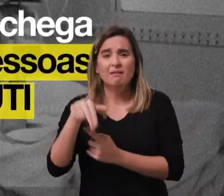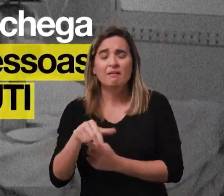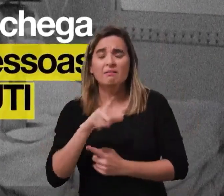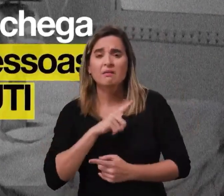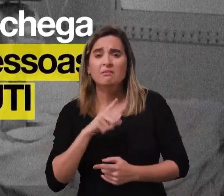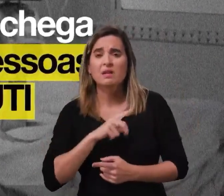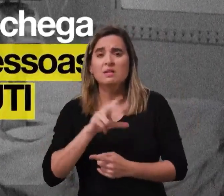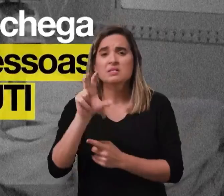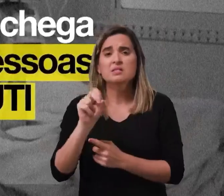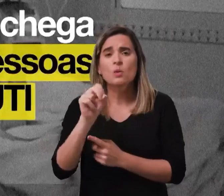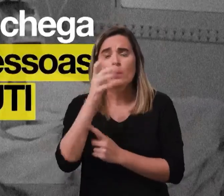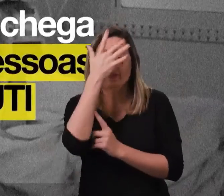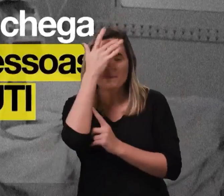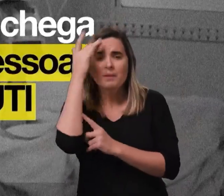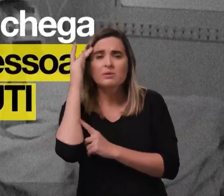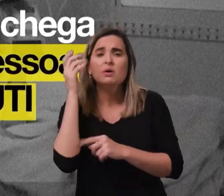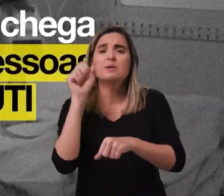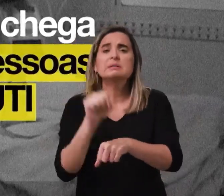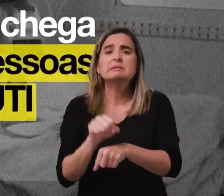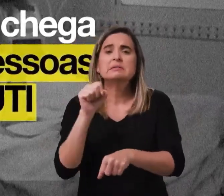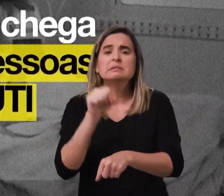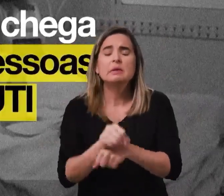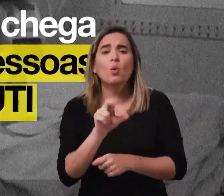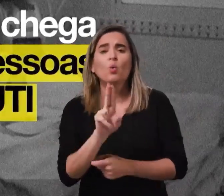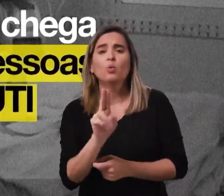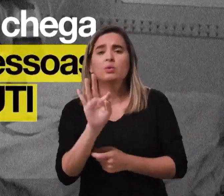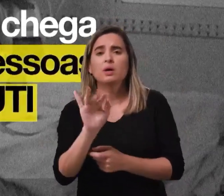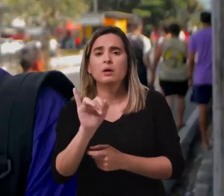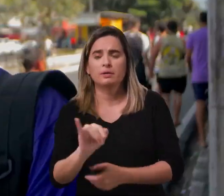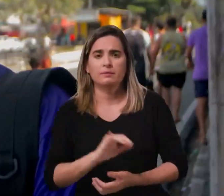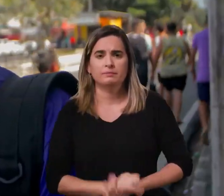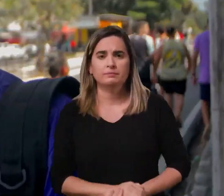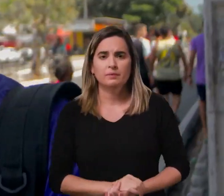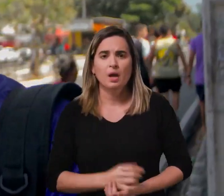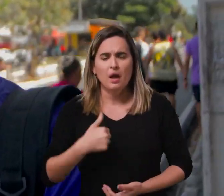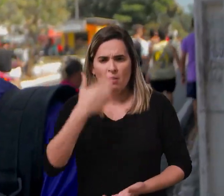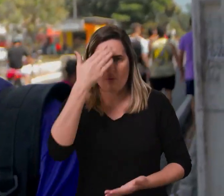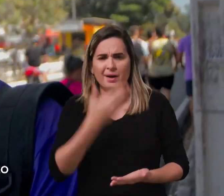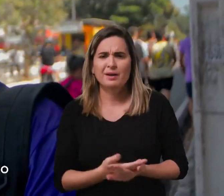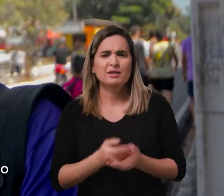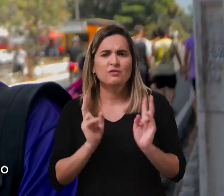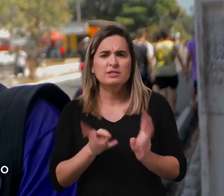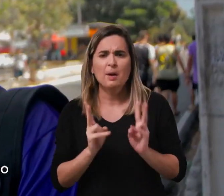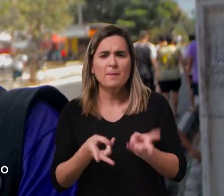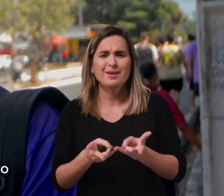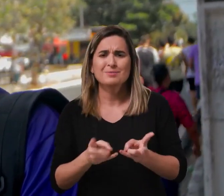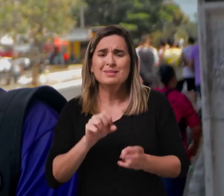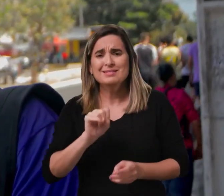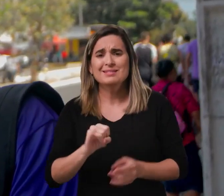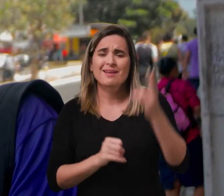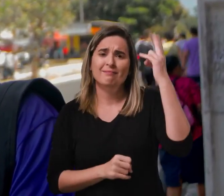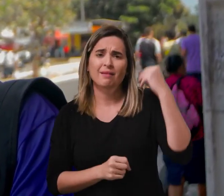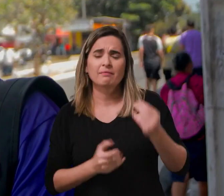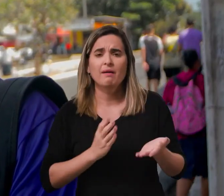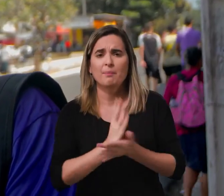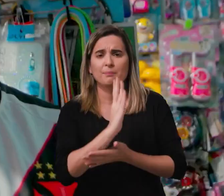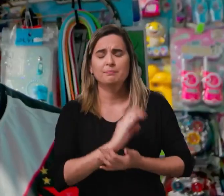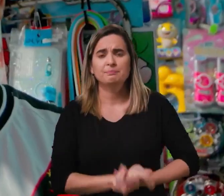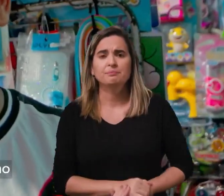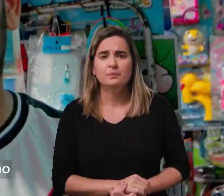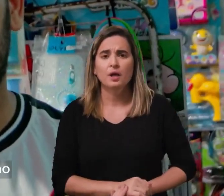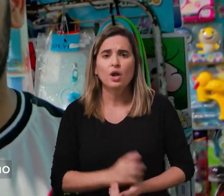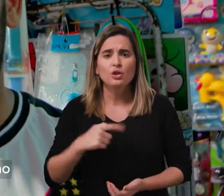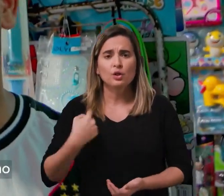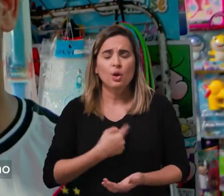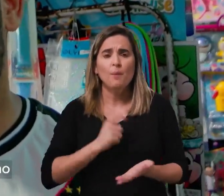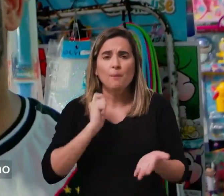chega a ter mais de 50 pessoas à espera de uma UTI. Eu acredito que vai permanecer do mesmo jeito se Natália for eleita. A